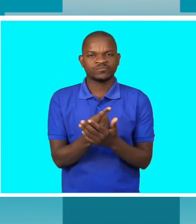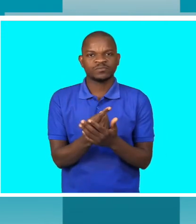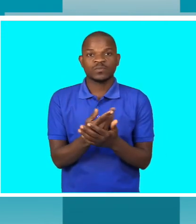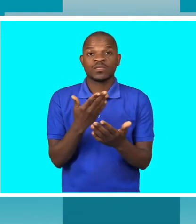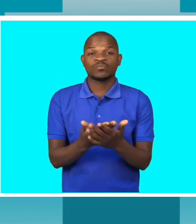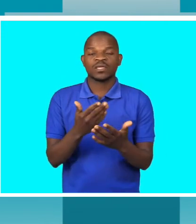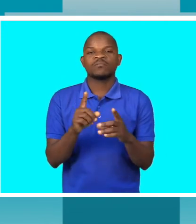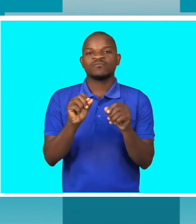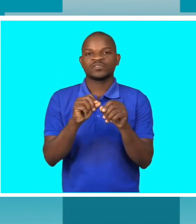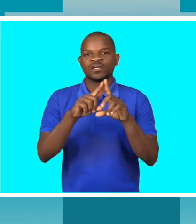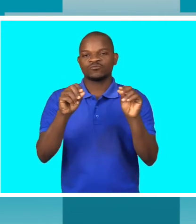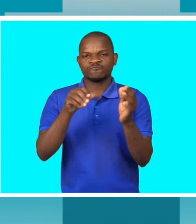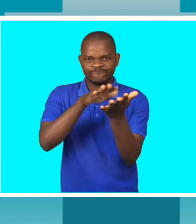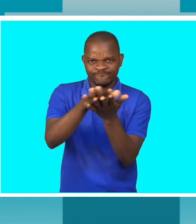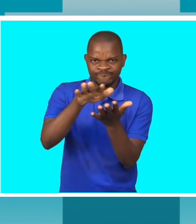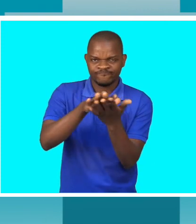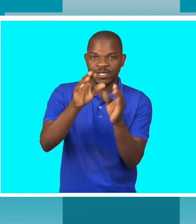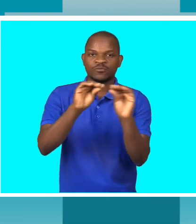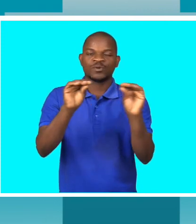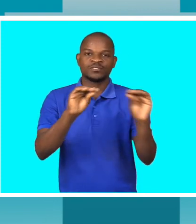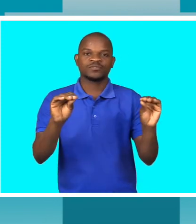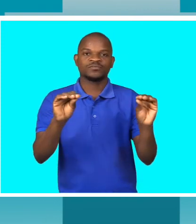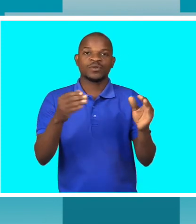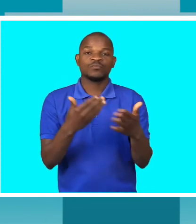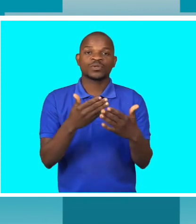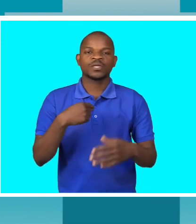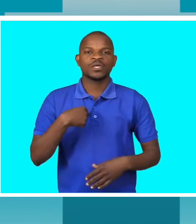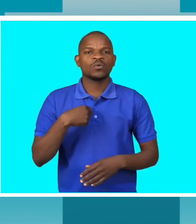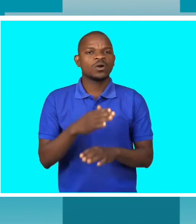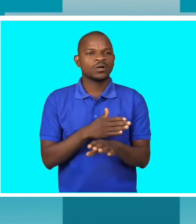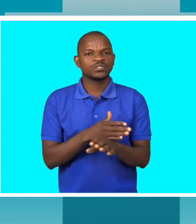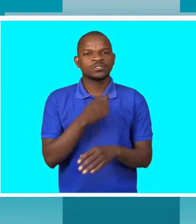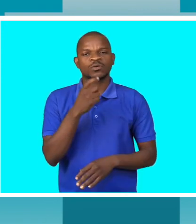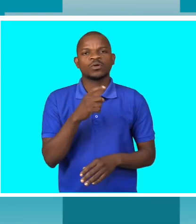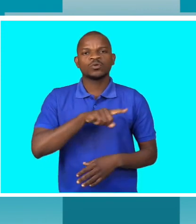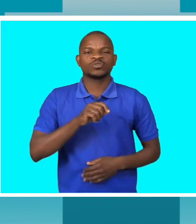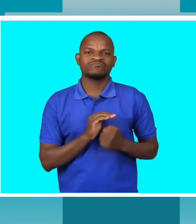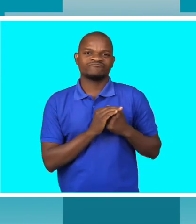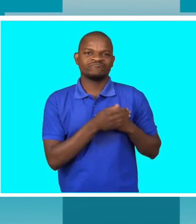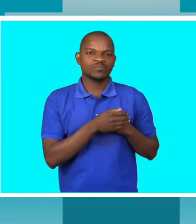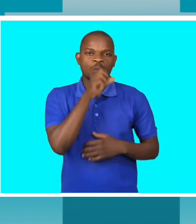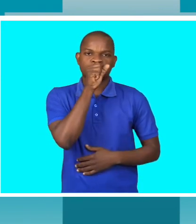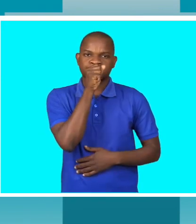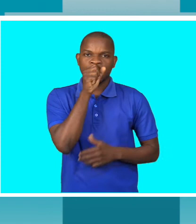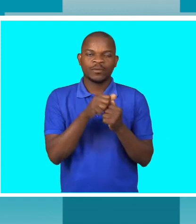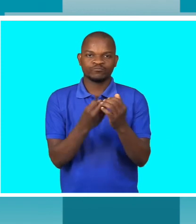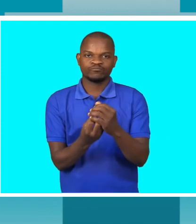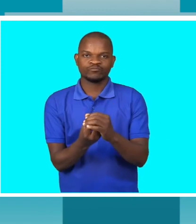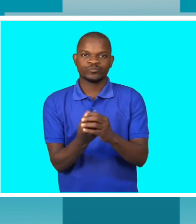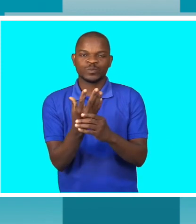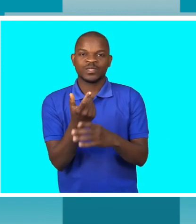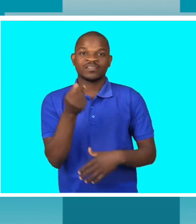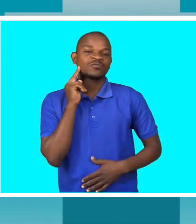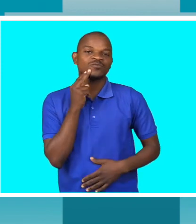deste canal acaba trazendo as reportagens que vocês fazem acabam trazendo o outro lado da deficiência